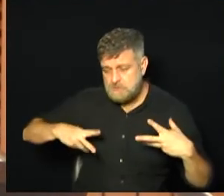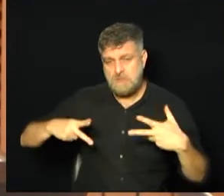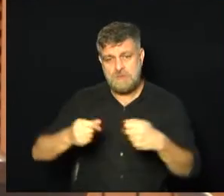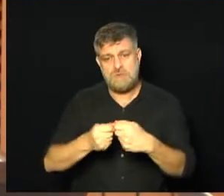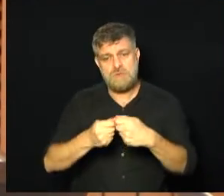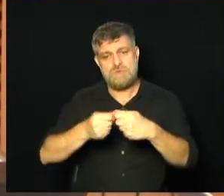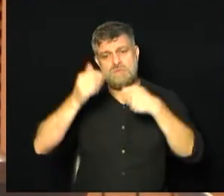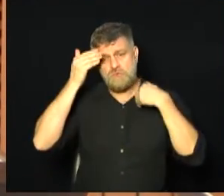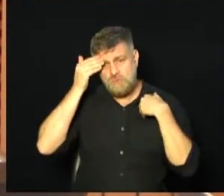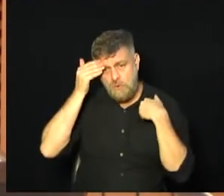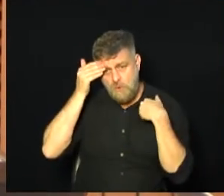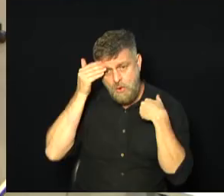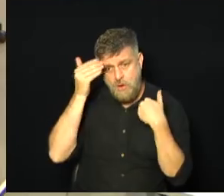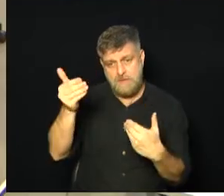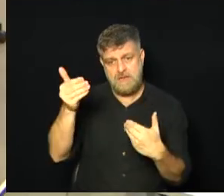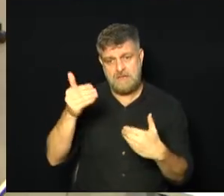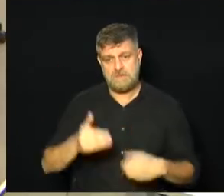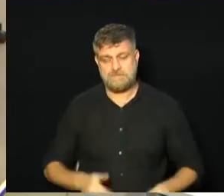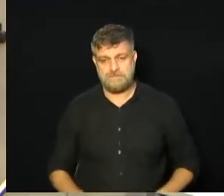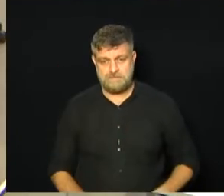obrigado.